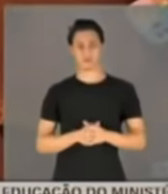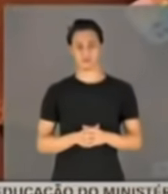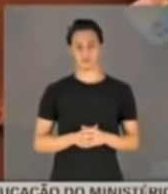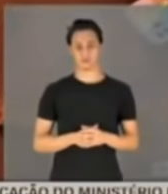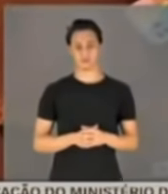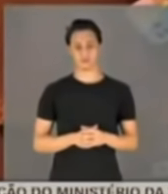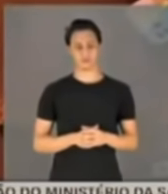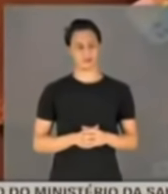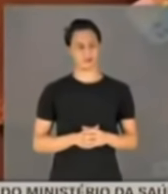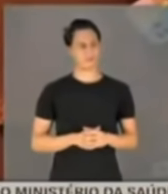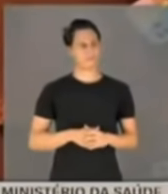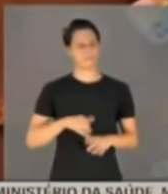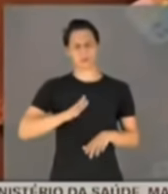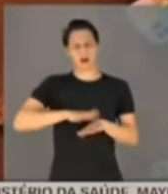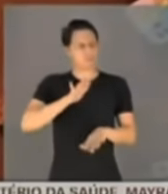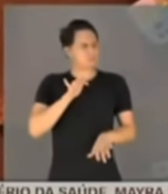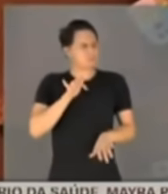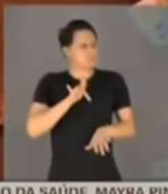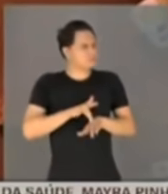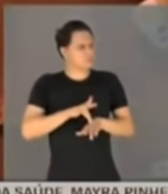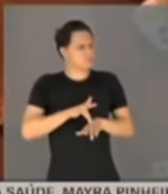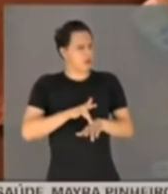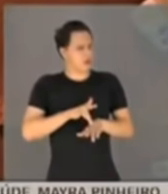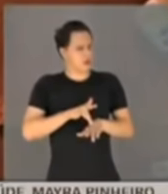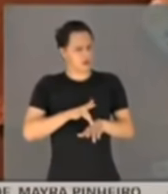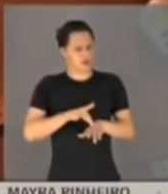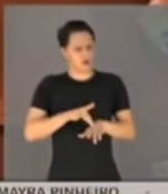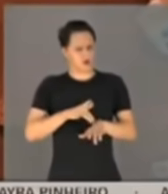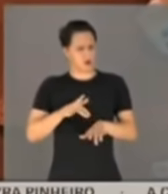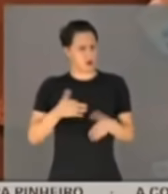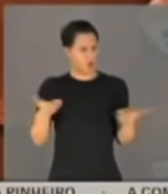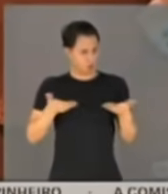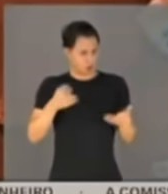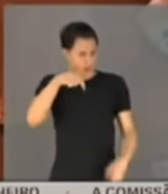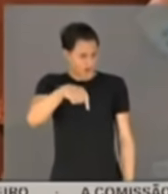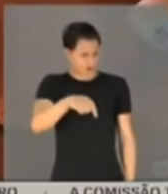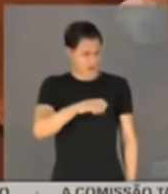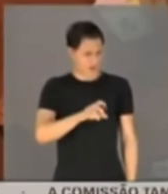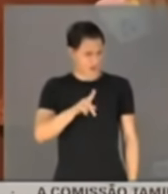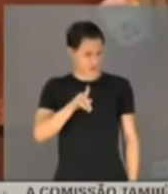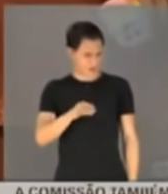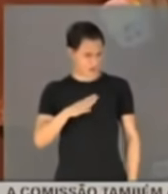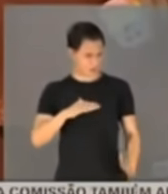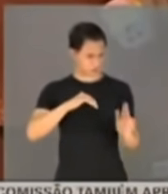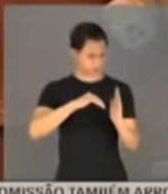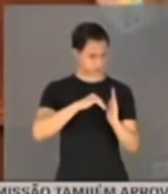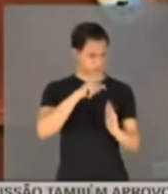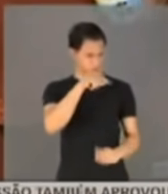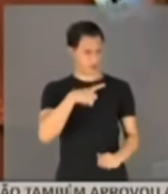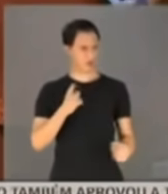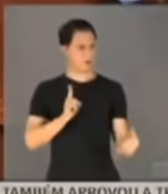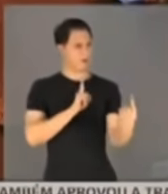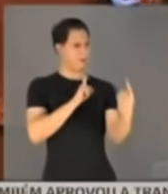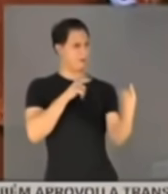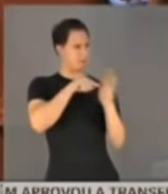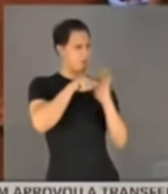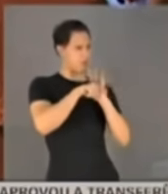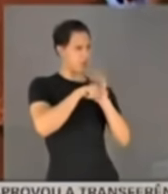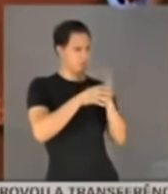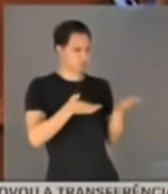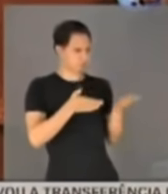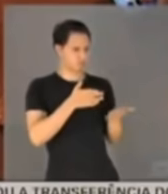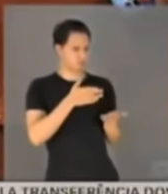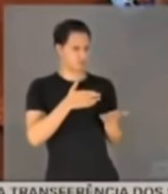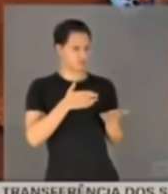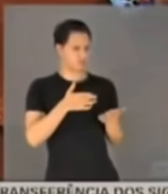O que é mais absurdo não é eu estar aqui hoje, no Senado da República, na CPI, tendo que inquirir uma figura como o senhor. Não é isso que é o mais absurdo.